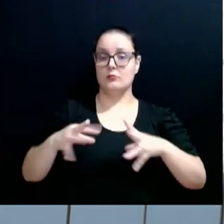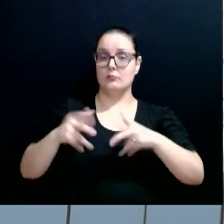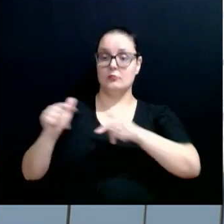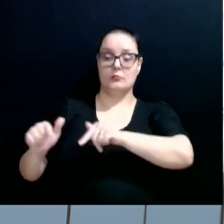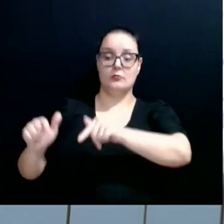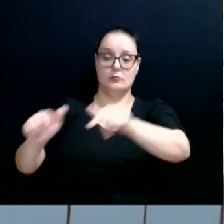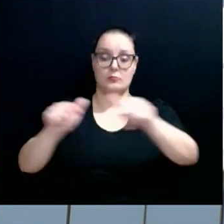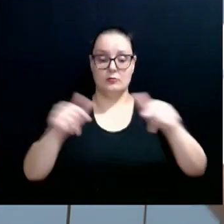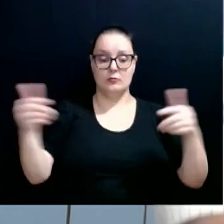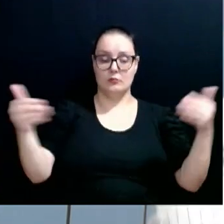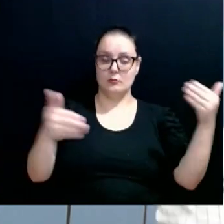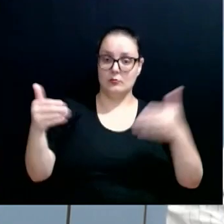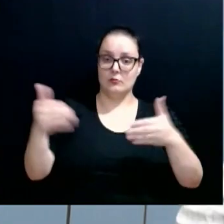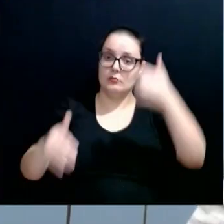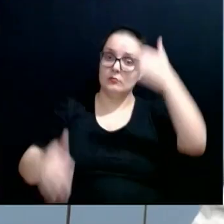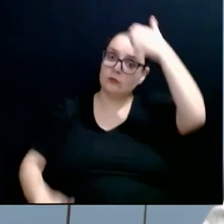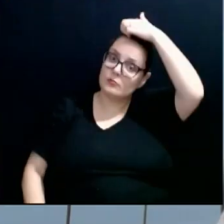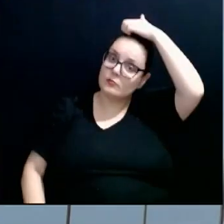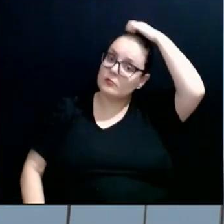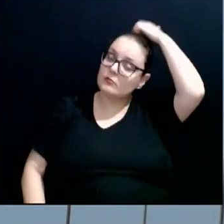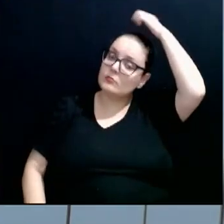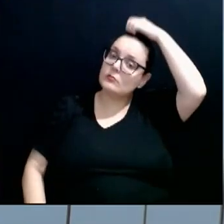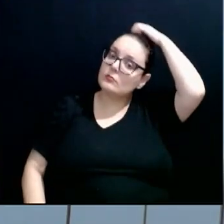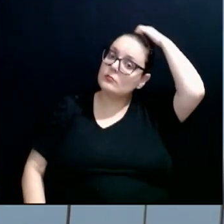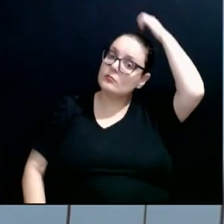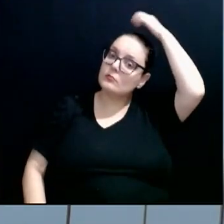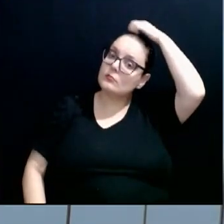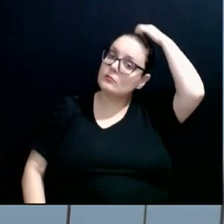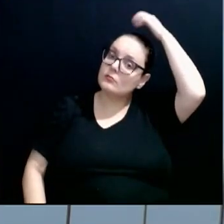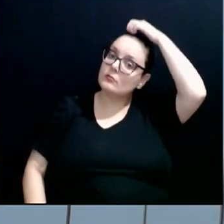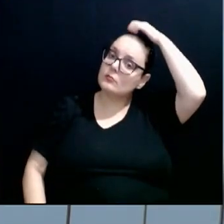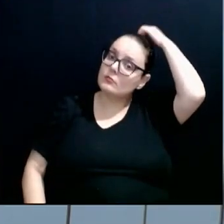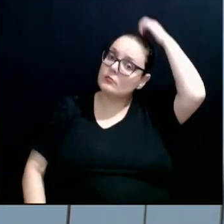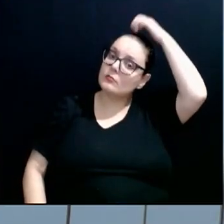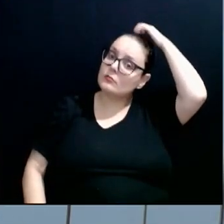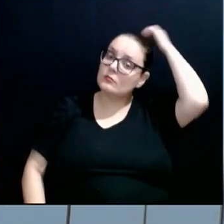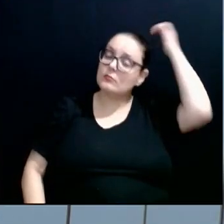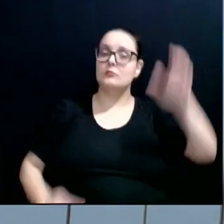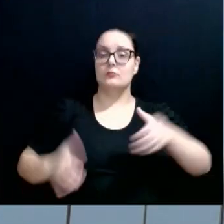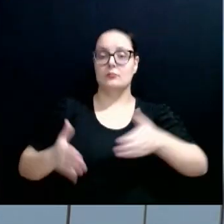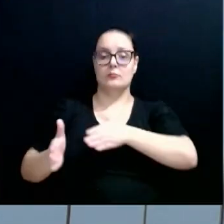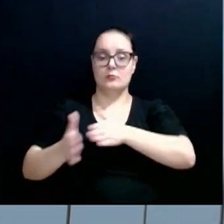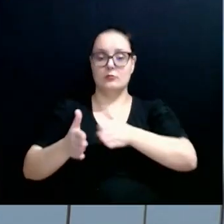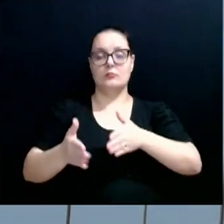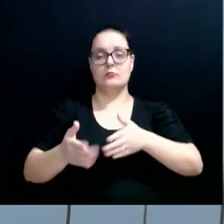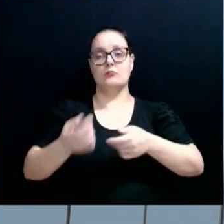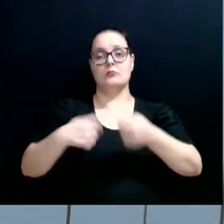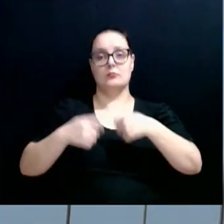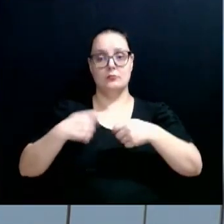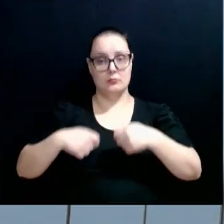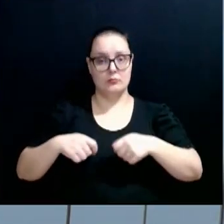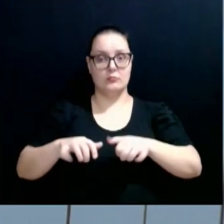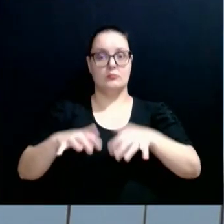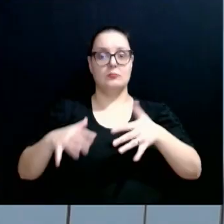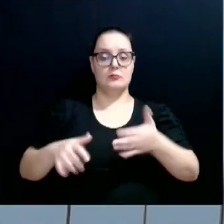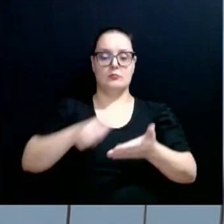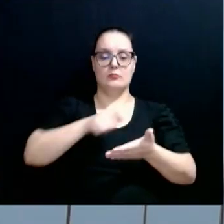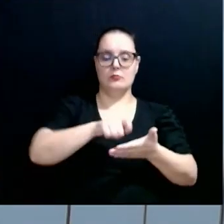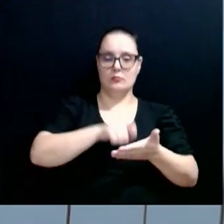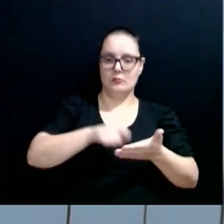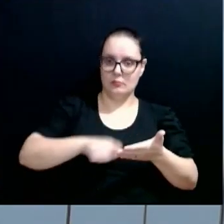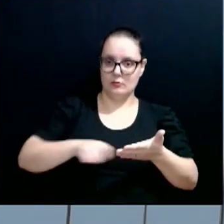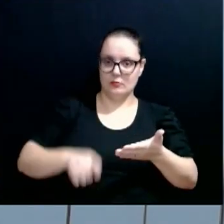a equipe que estava ali conduzindo essas audiências públicas estavam capacitadas para anotar todas as